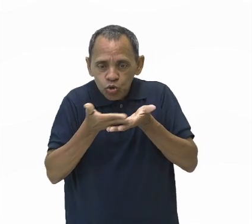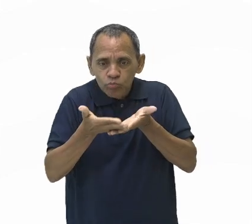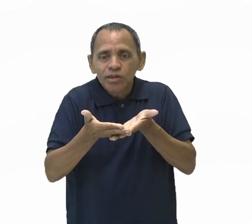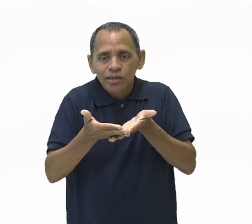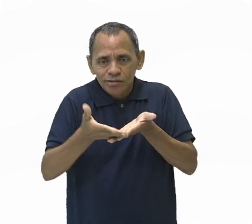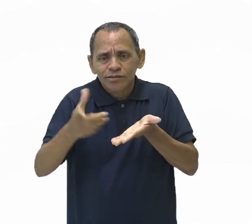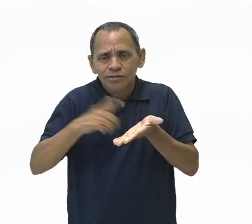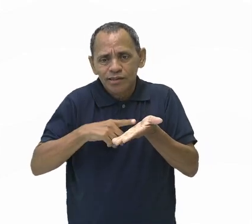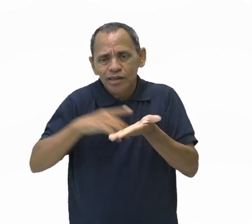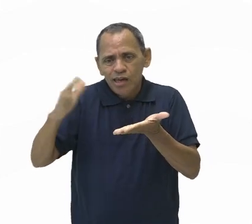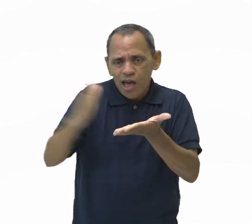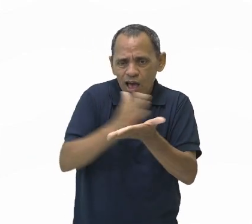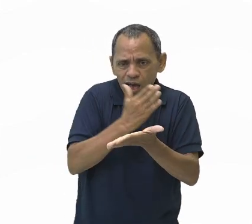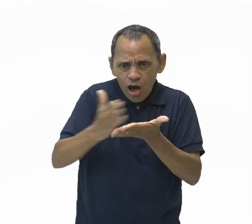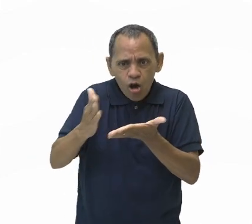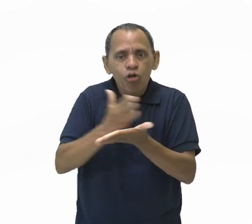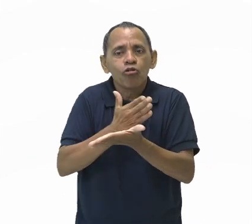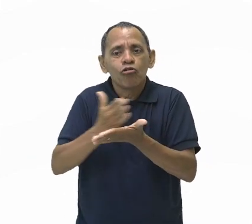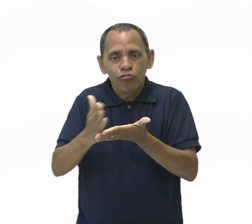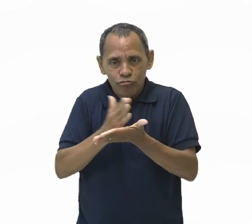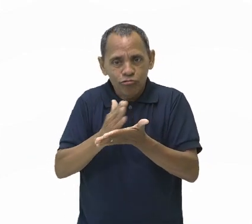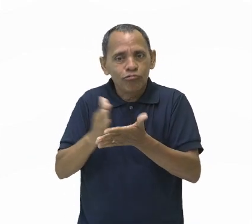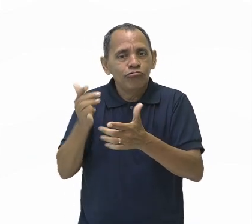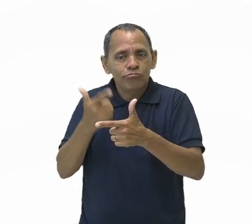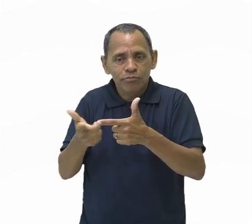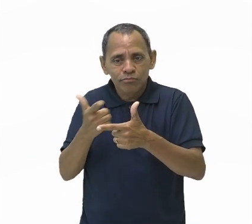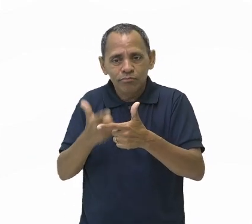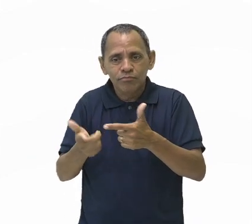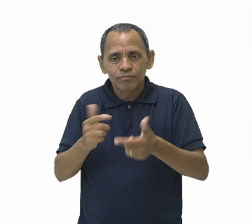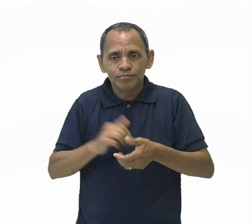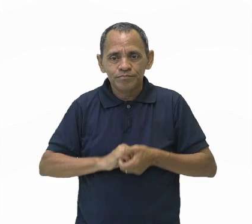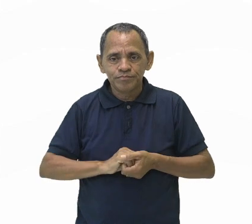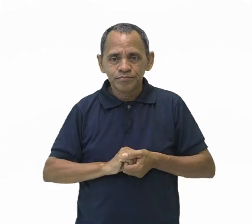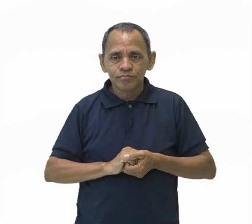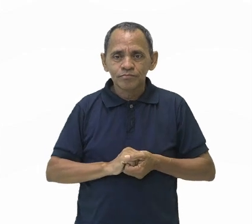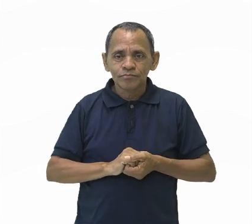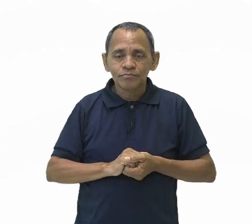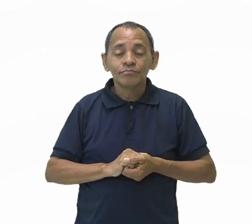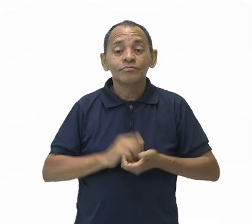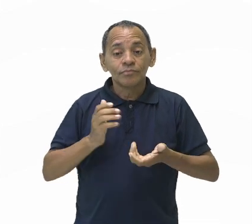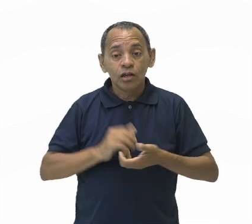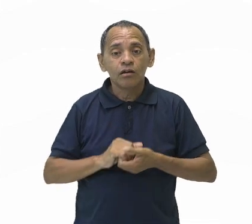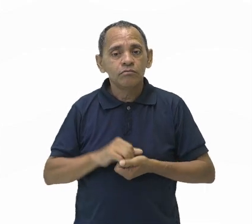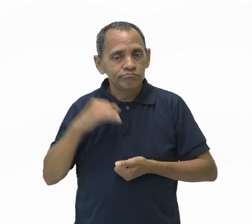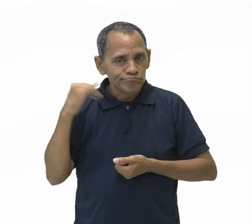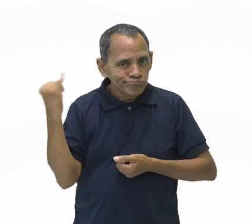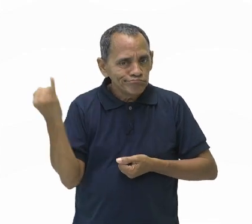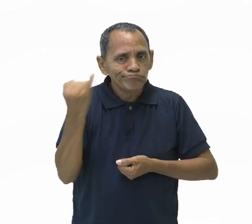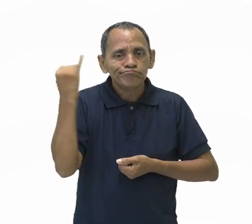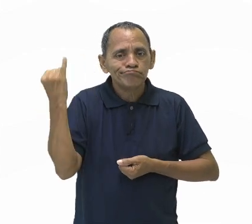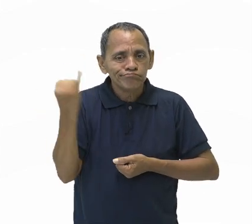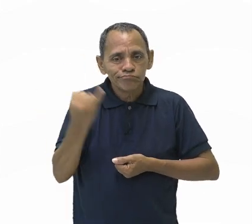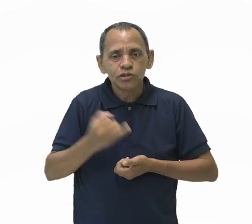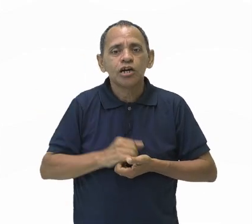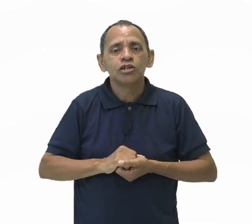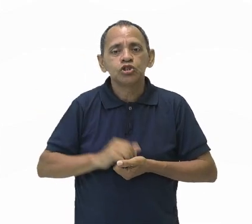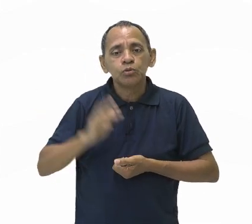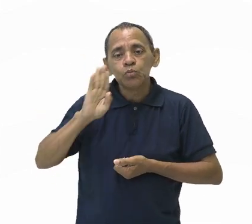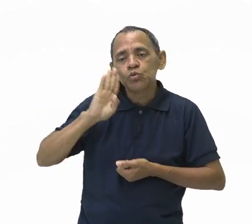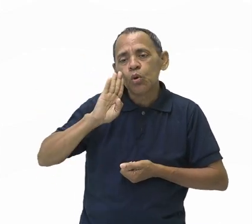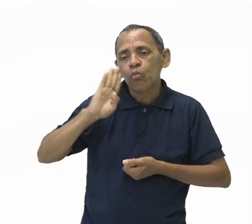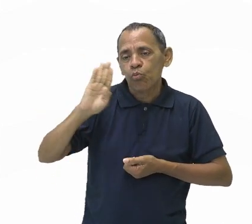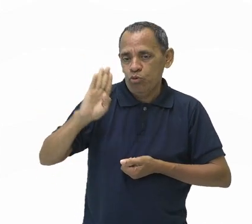né, por uma série de situações. E isso acaba sendo importante e fundamental para quando você quer começar